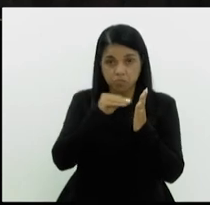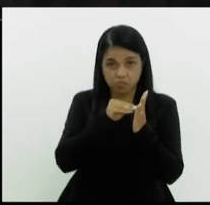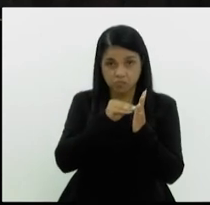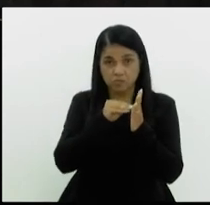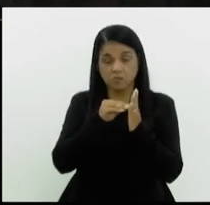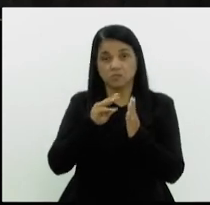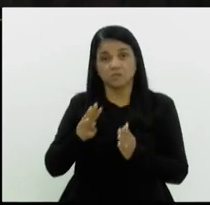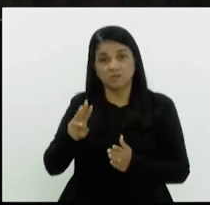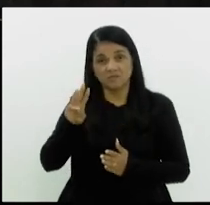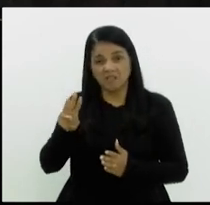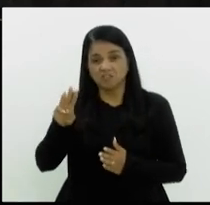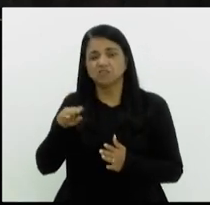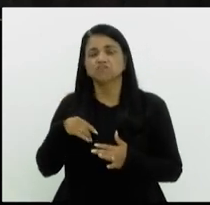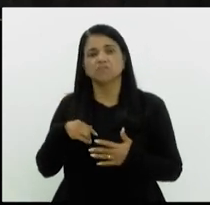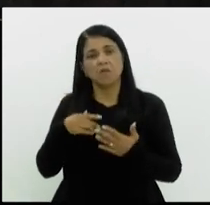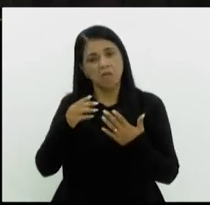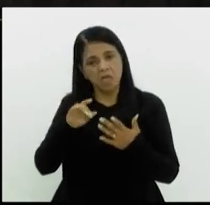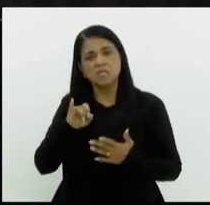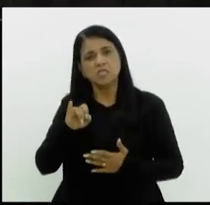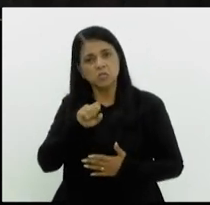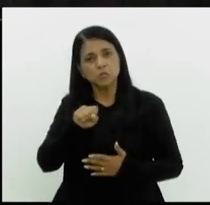dizendo: é isso aí.